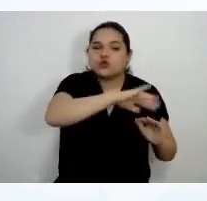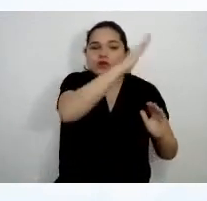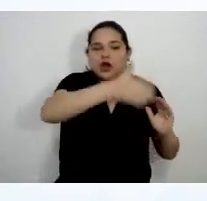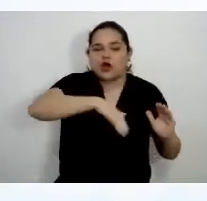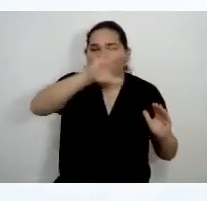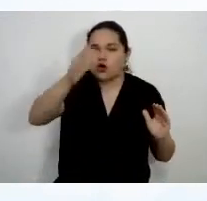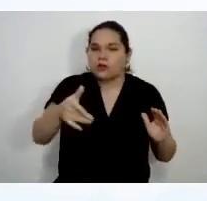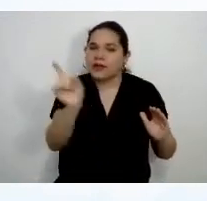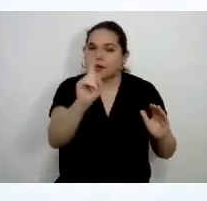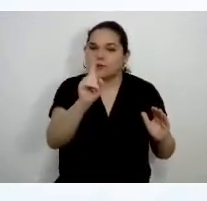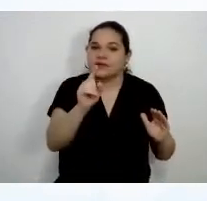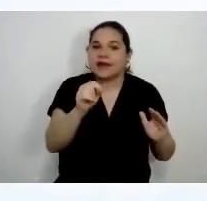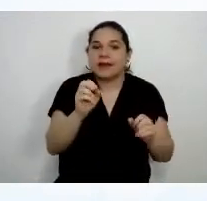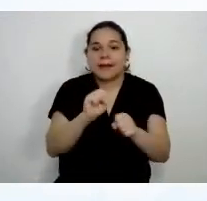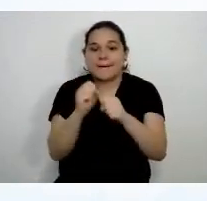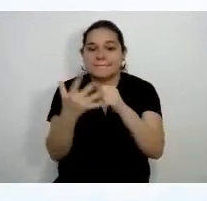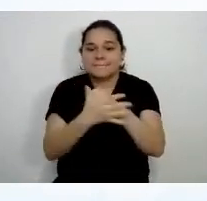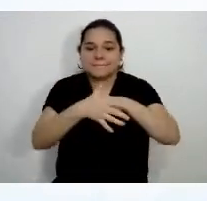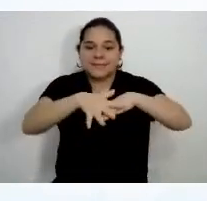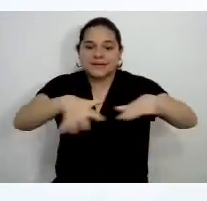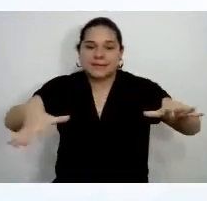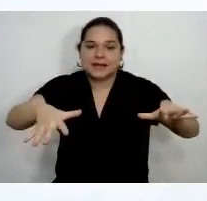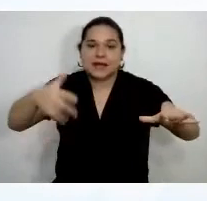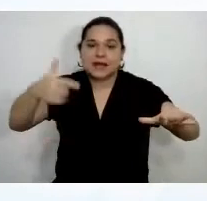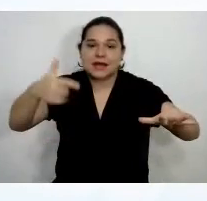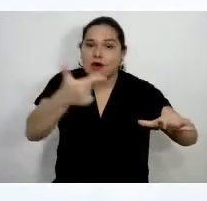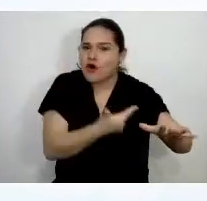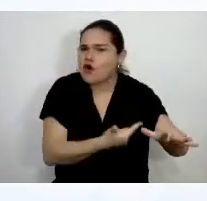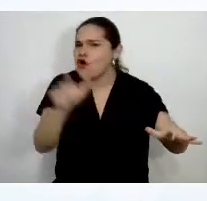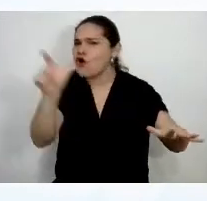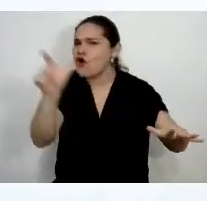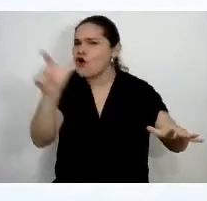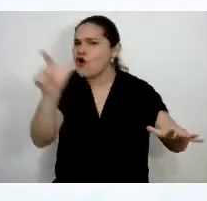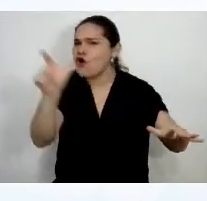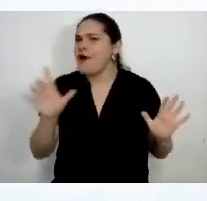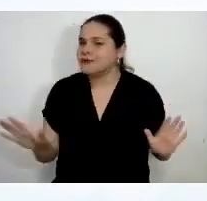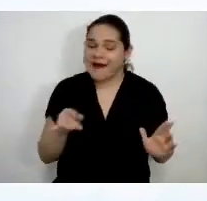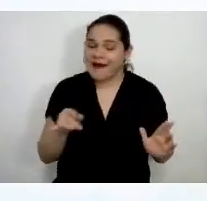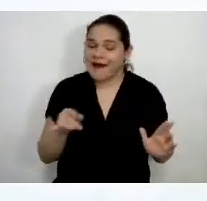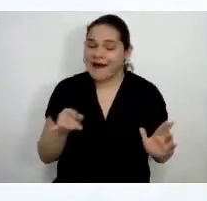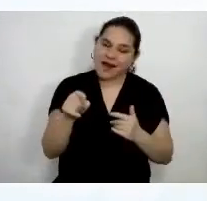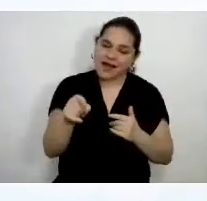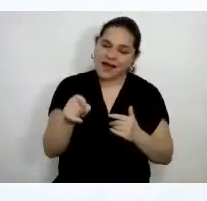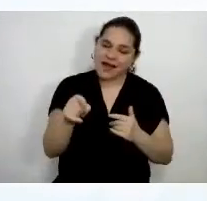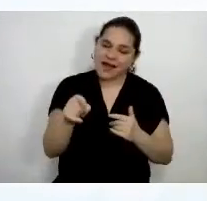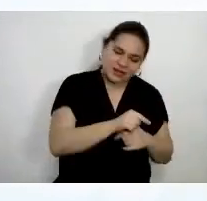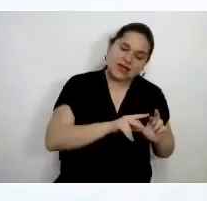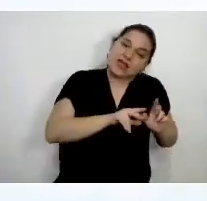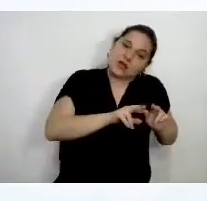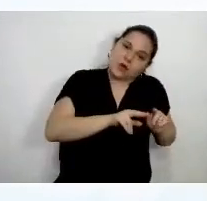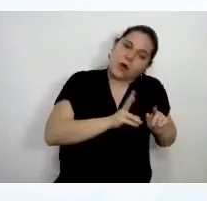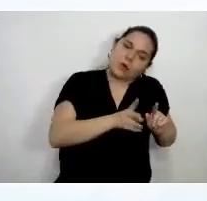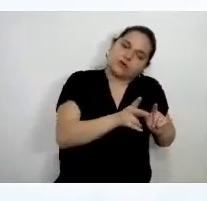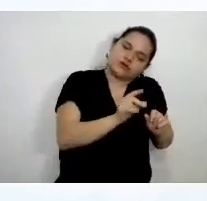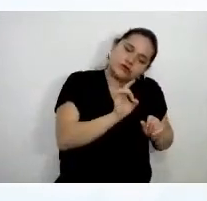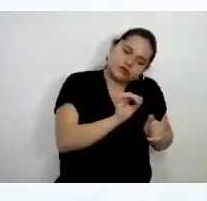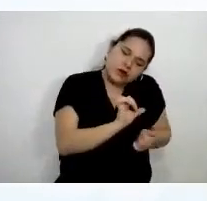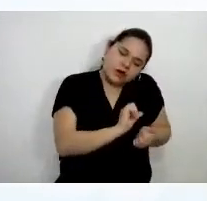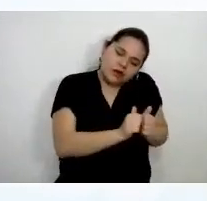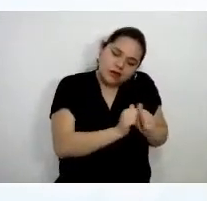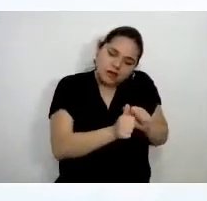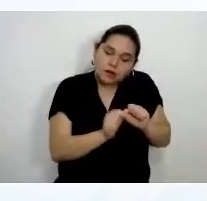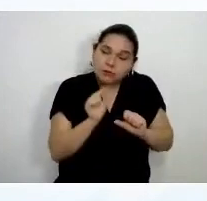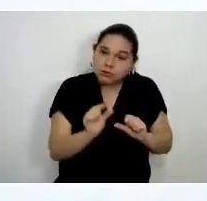tiver uma nova epidemia com um vírus já totalmente mudado, diferenciado, não é uma, você não